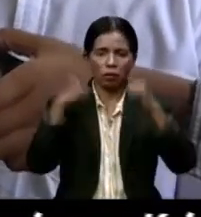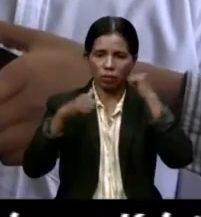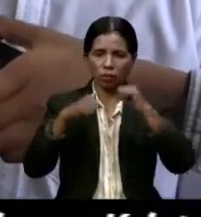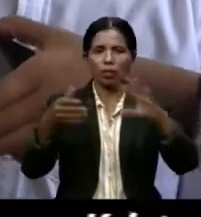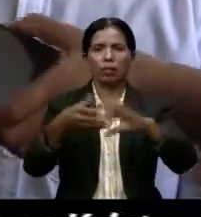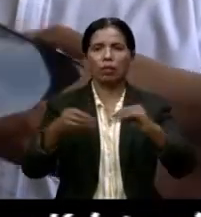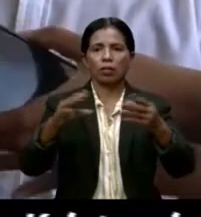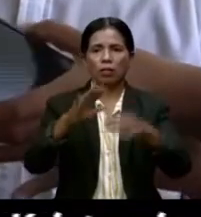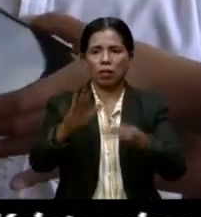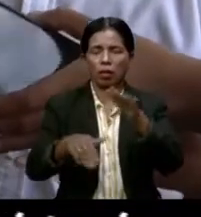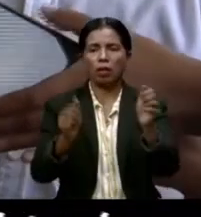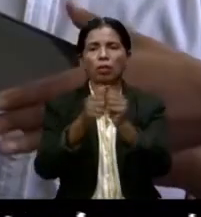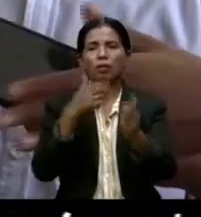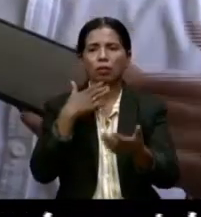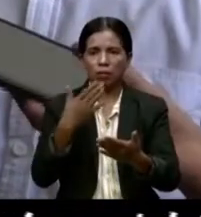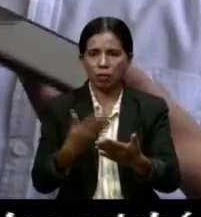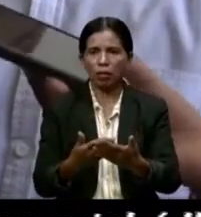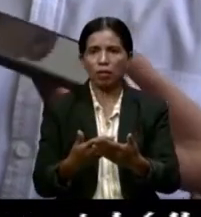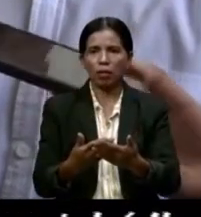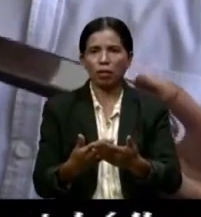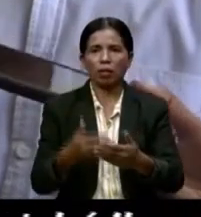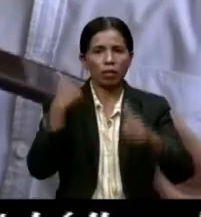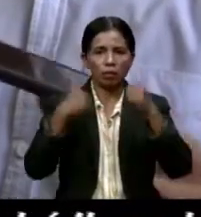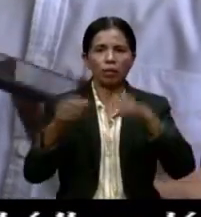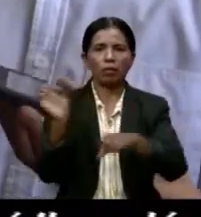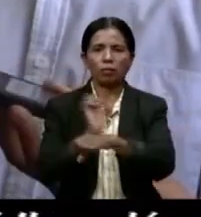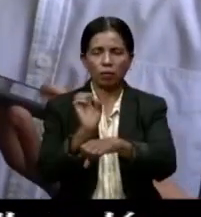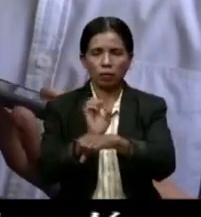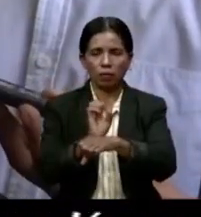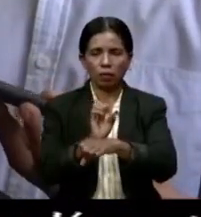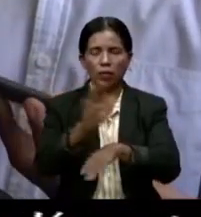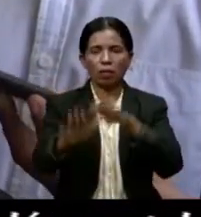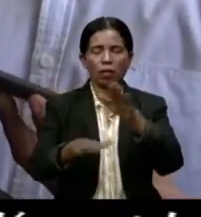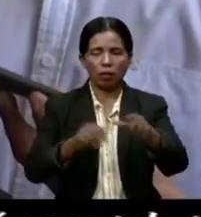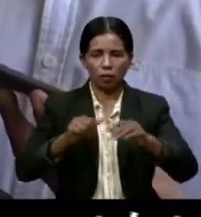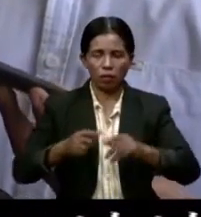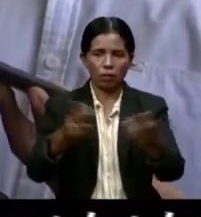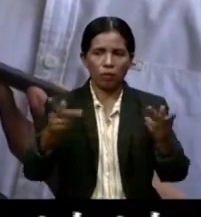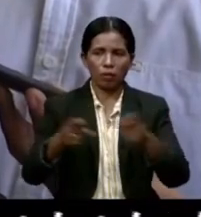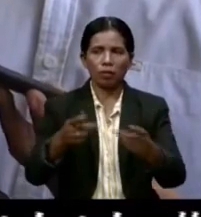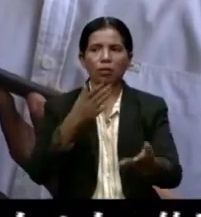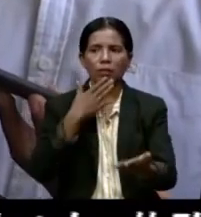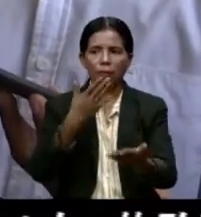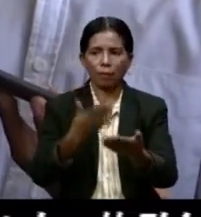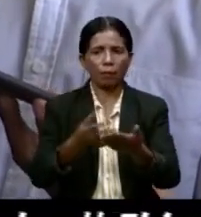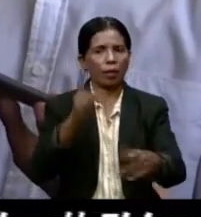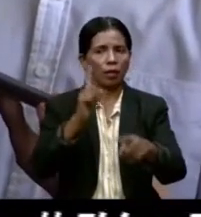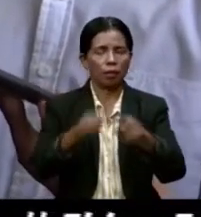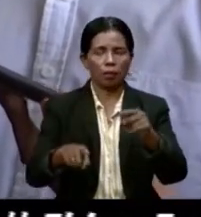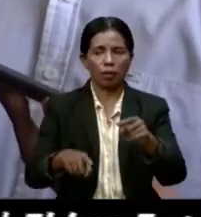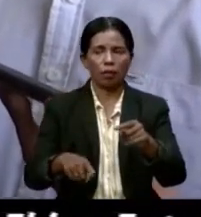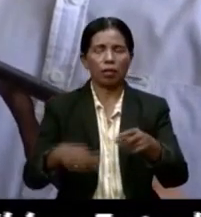bistoria lau ho diak para atividades ekonomiku ne lau i ambiente ne bemaka siguru kata klabele prejudika